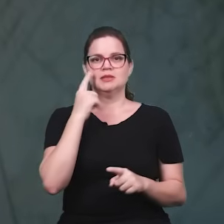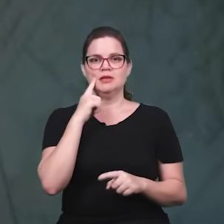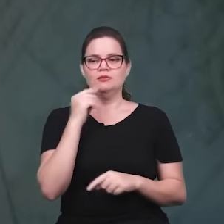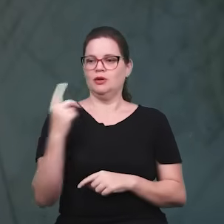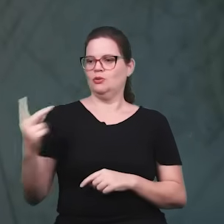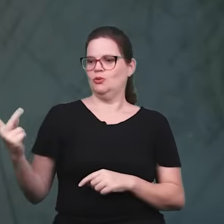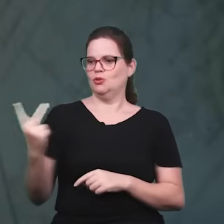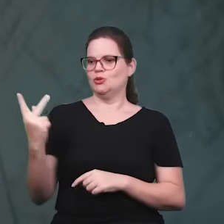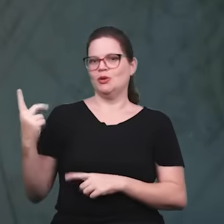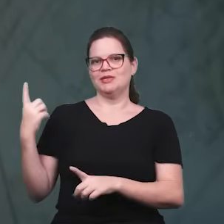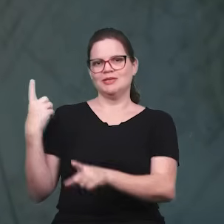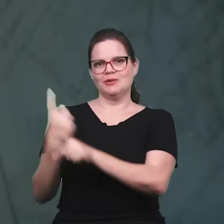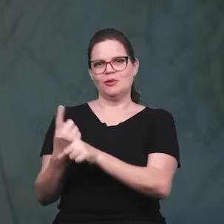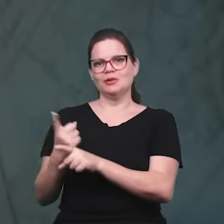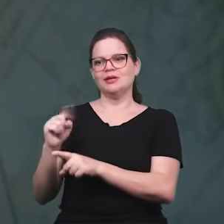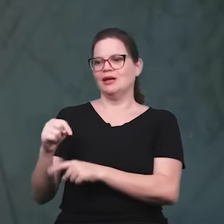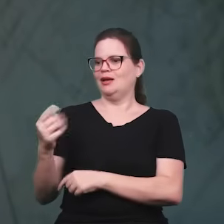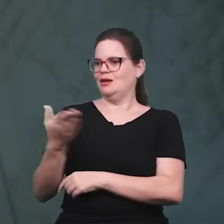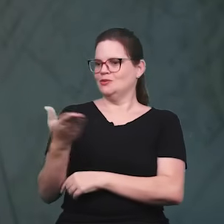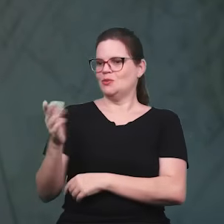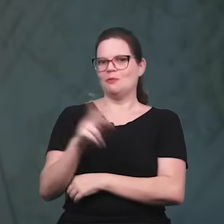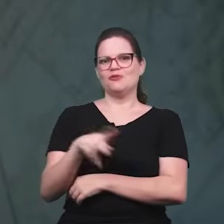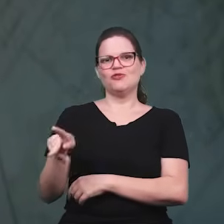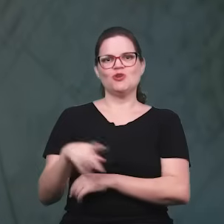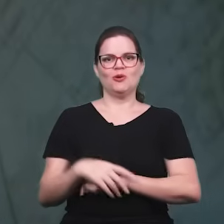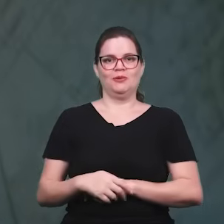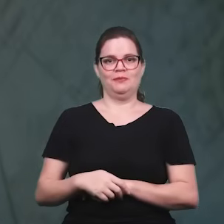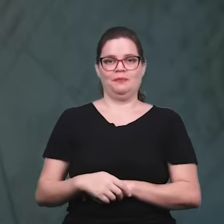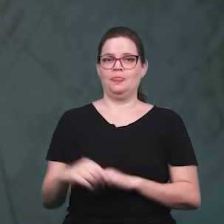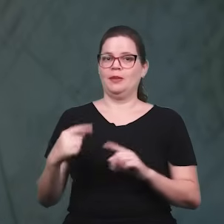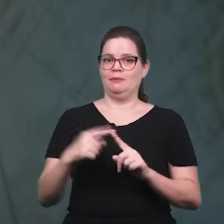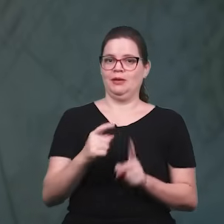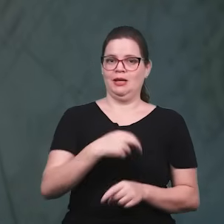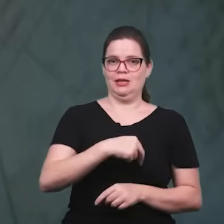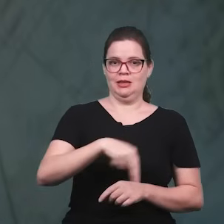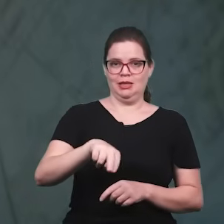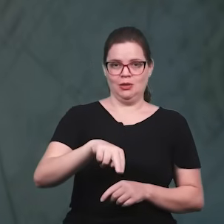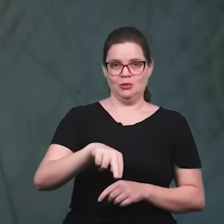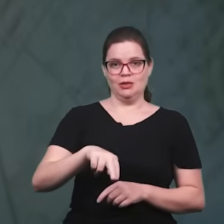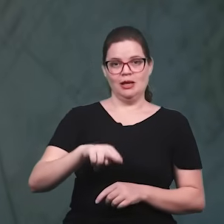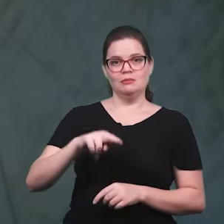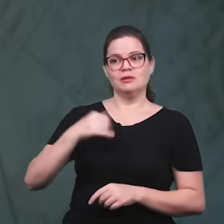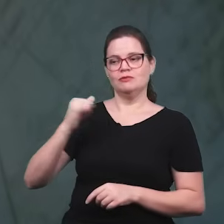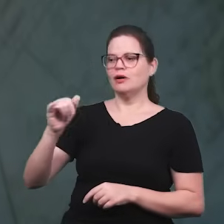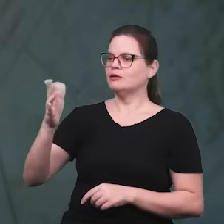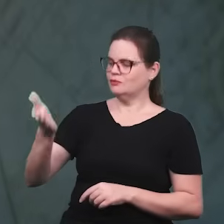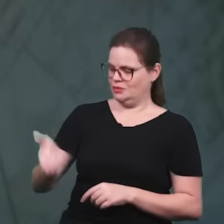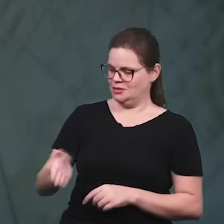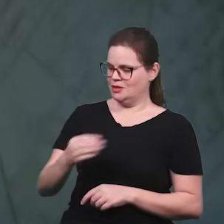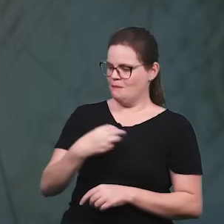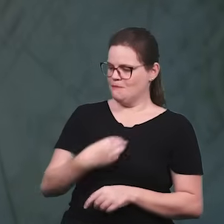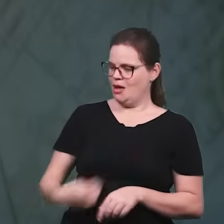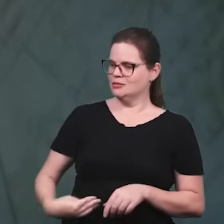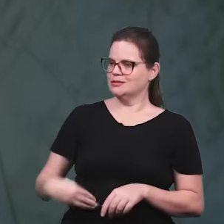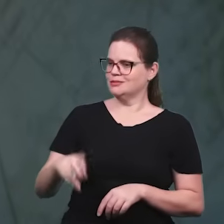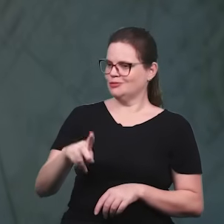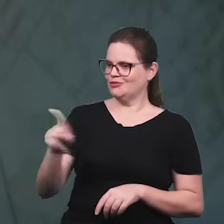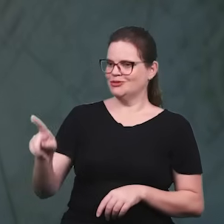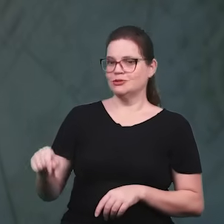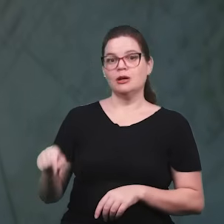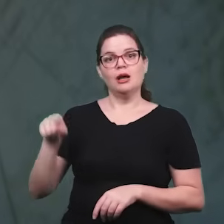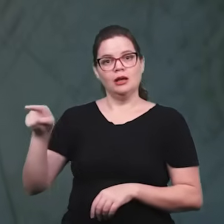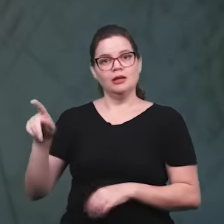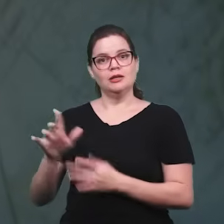encontro de dois mestres. Porque Nicodemos chama Jesus de mestre, mas Jesus também